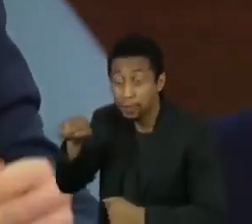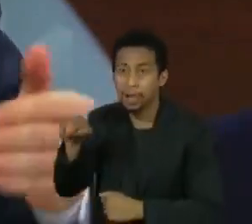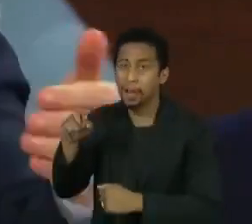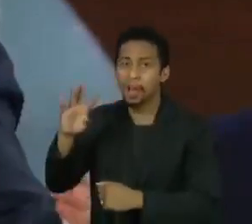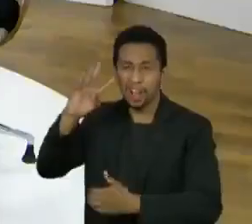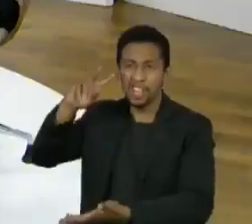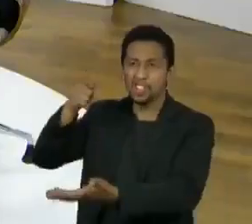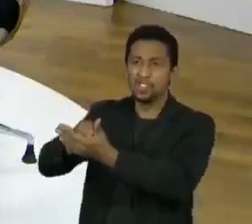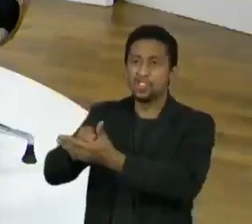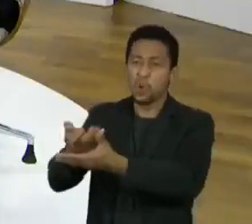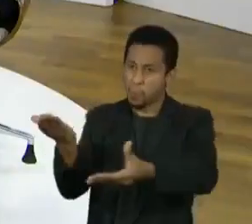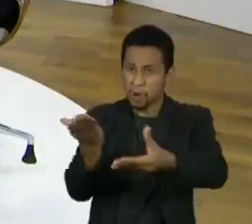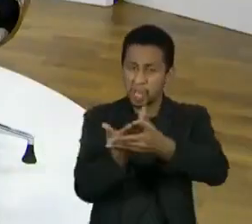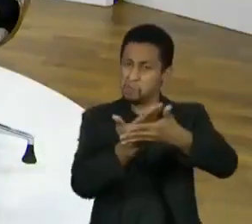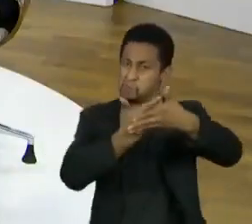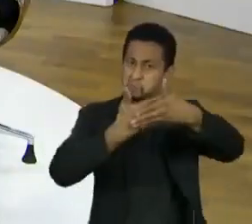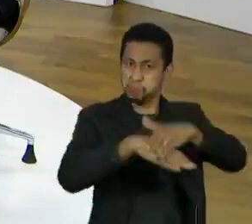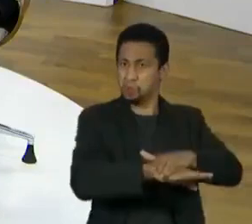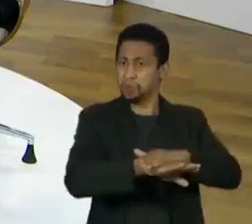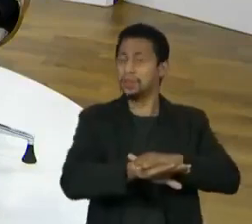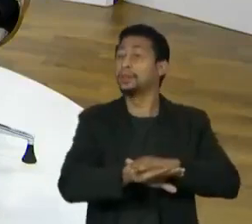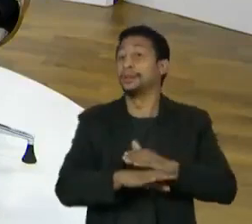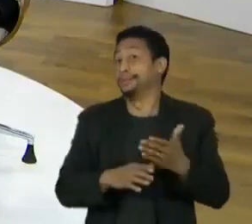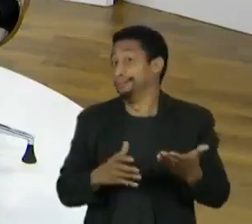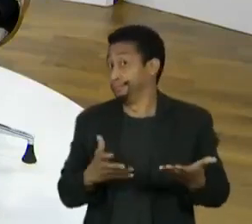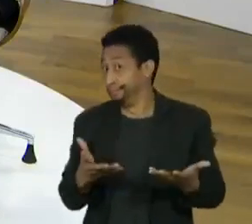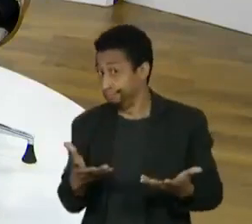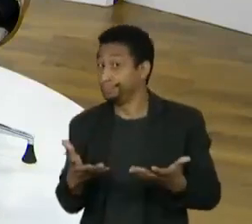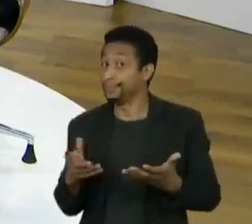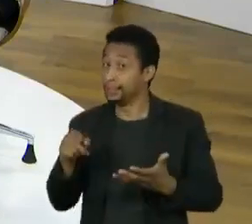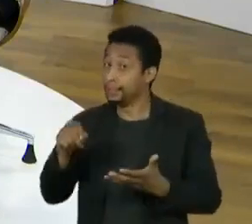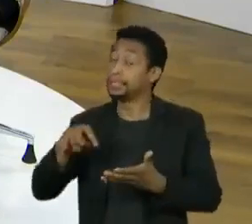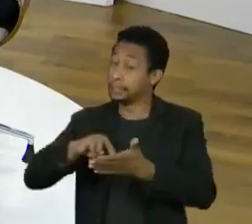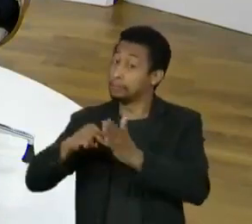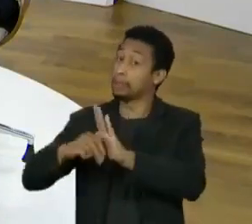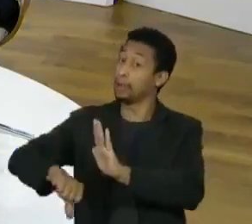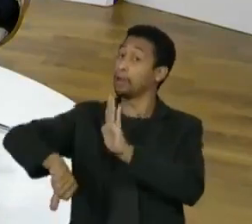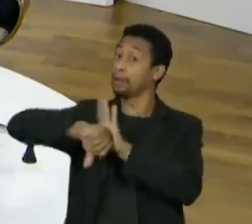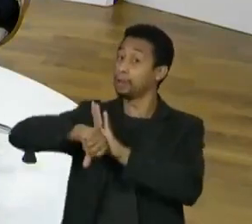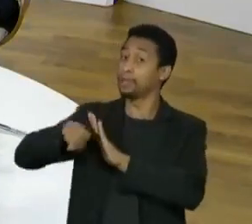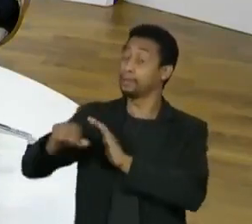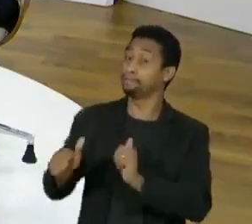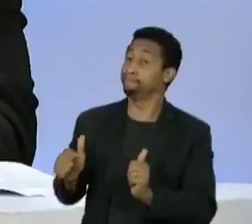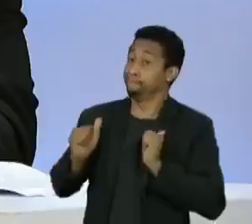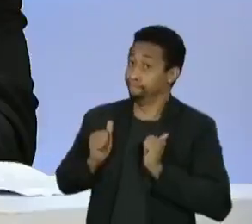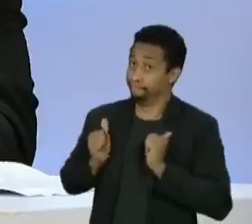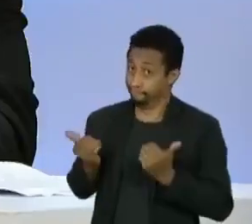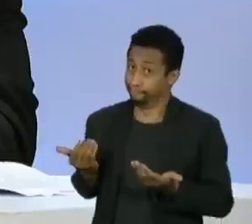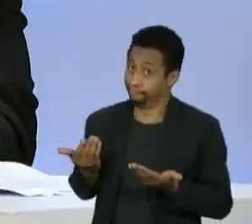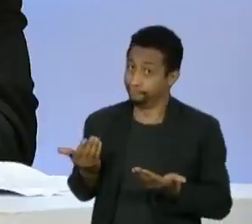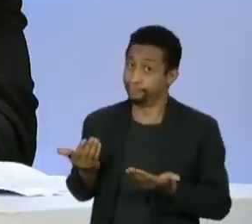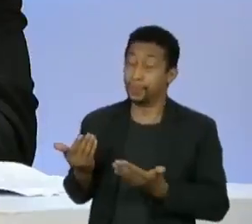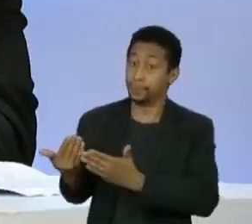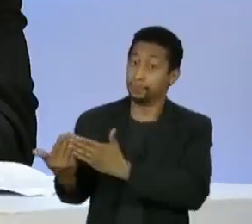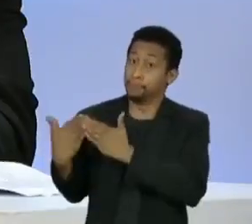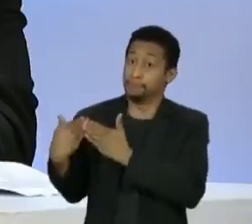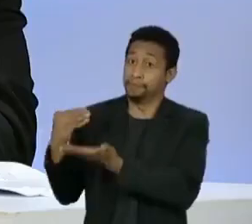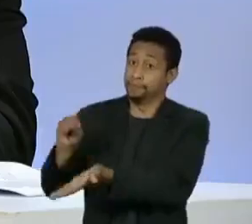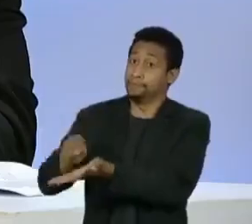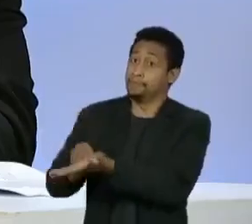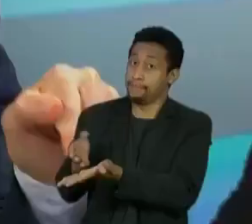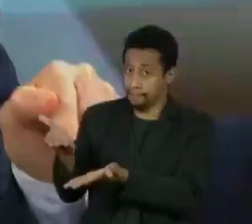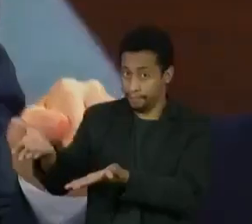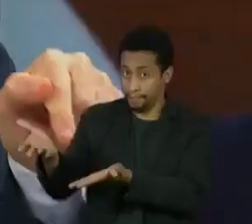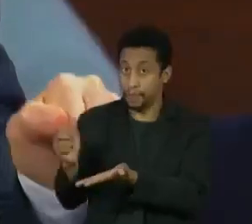cabimento ação penal privada subsidiária da pública. Agora, é necessário, e aí eu acho aqui que é